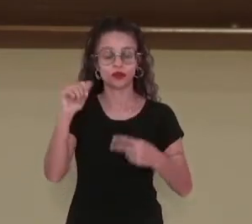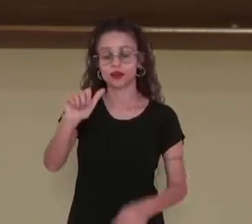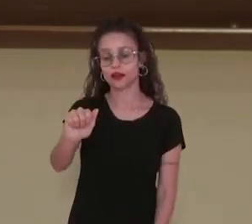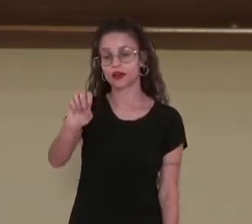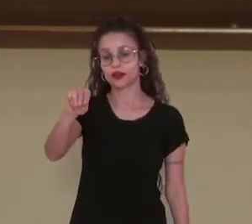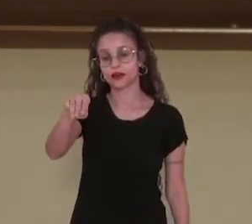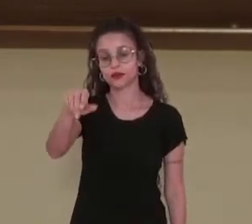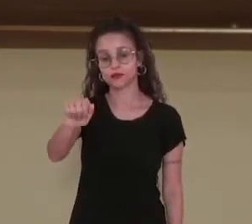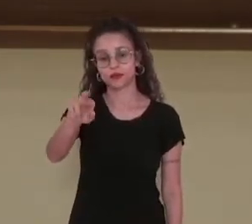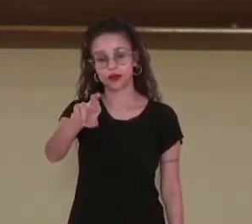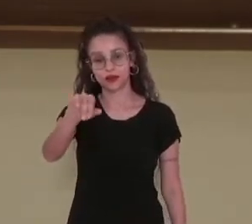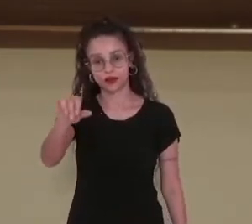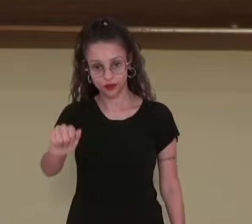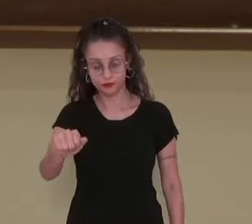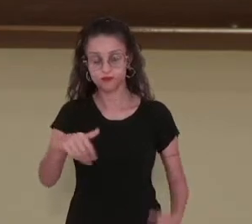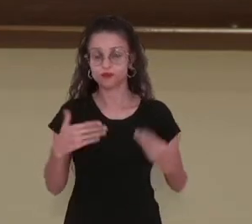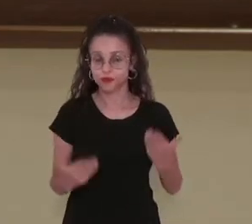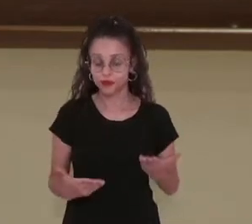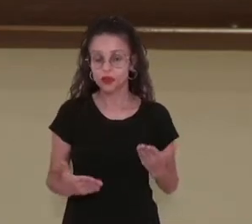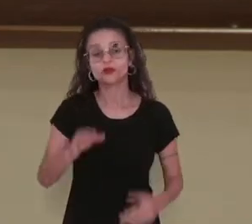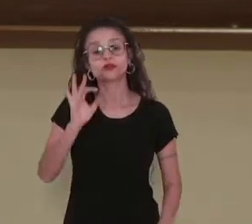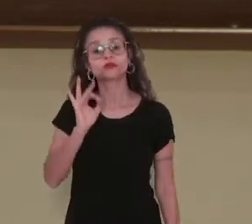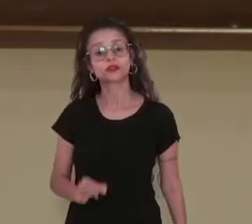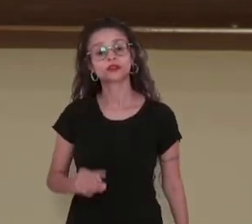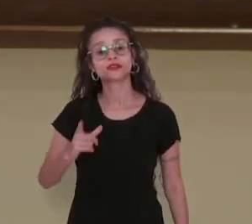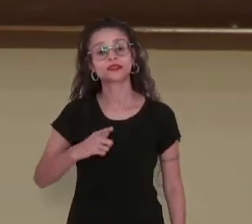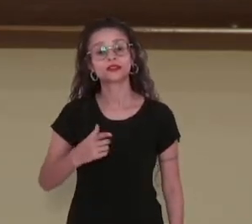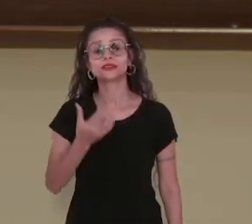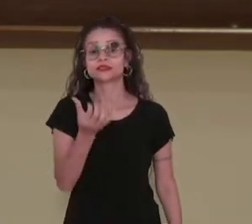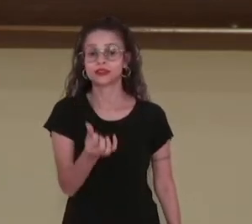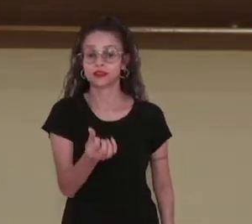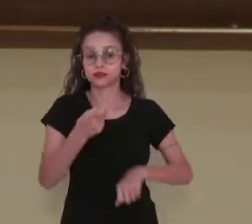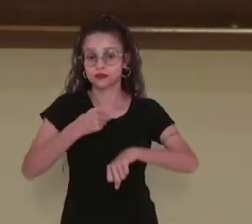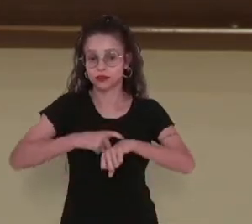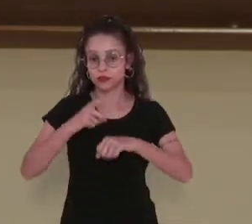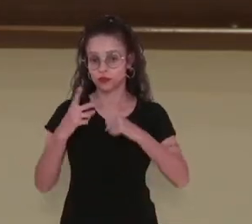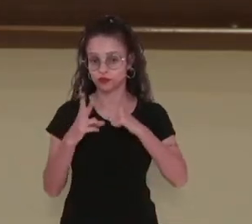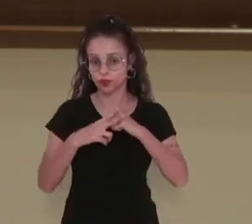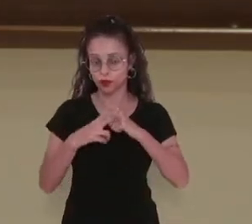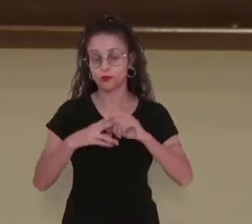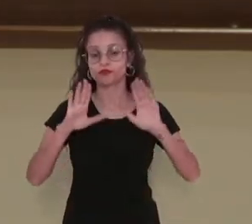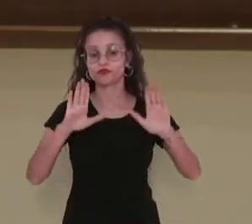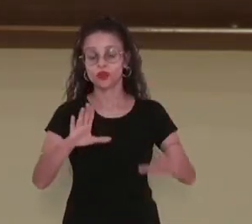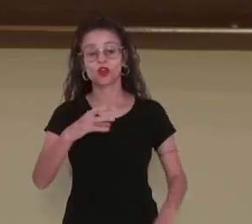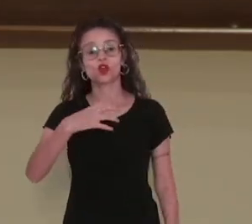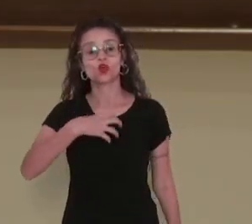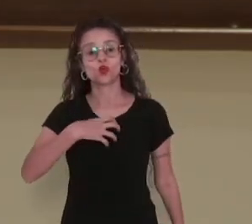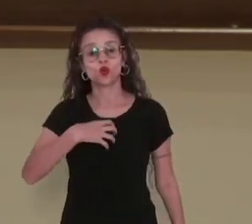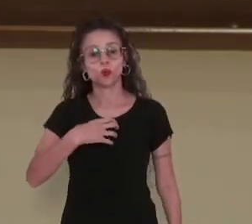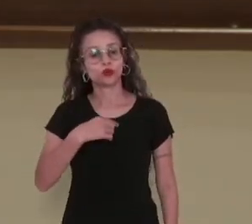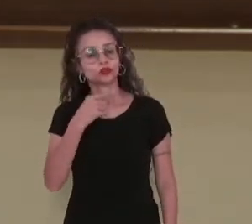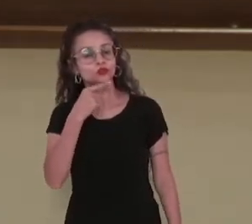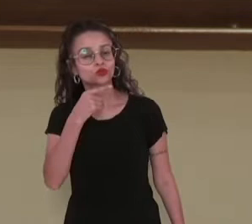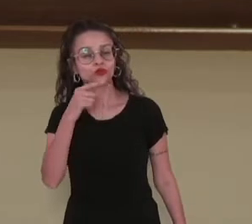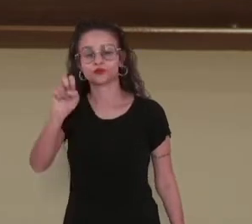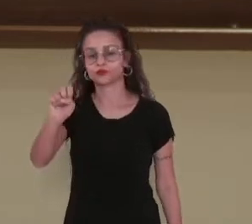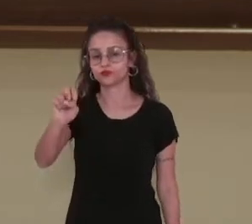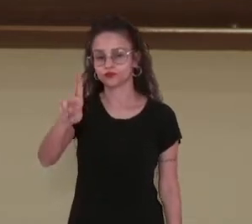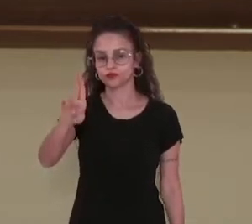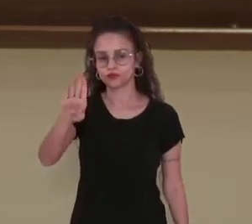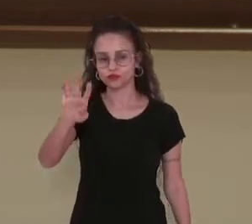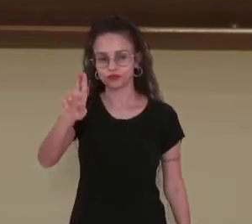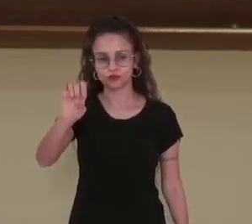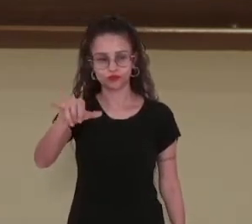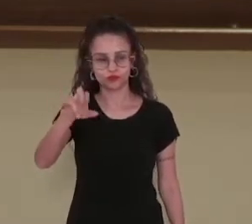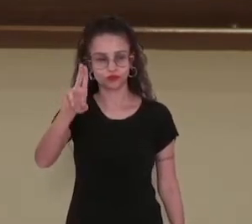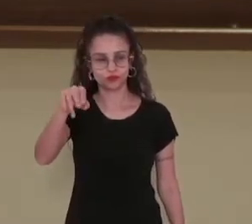Com isso, o indicativo compõe-se de 6 tempos. Já o modo subjuntivo expressa uma